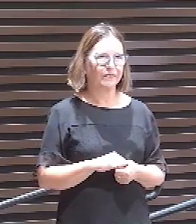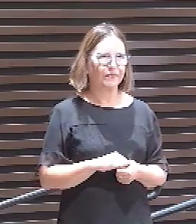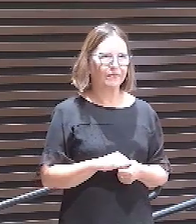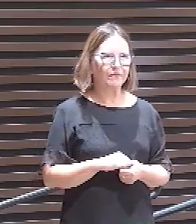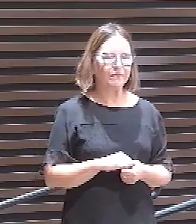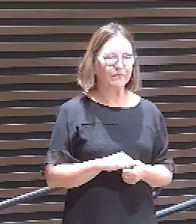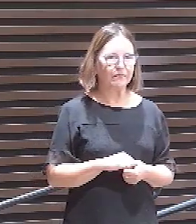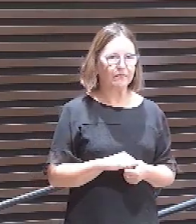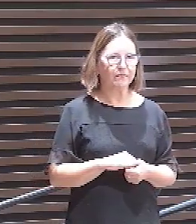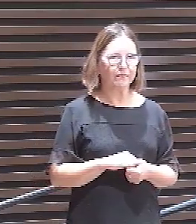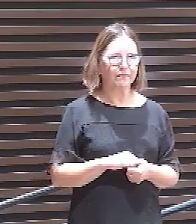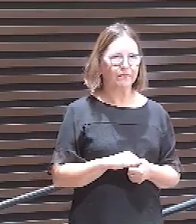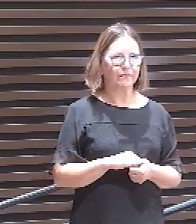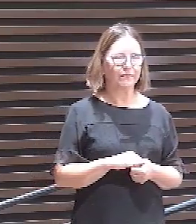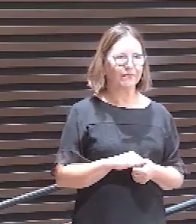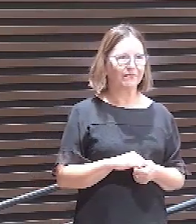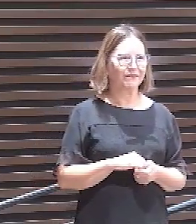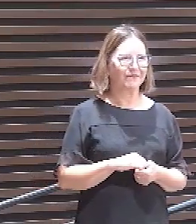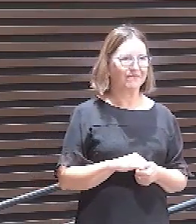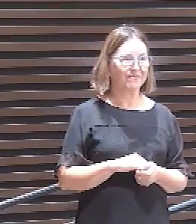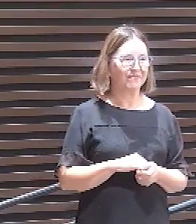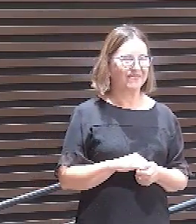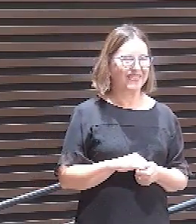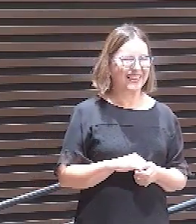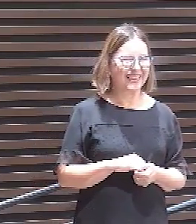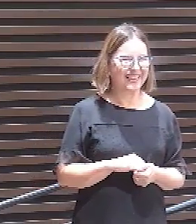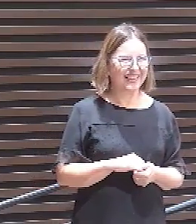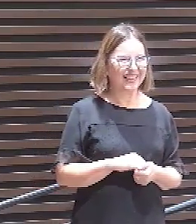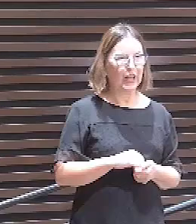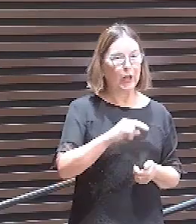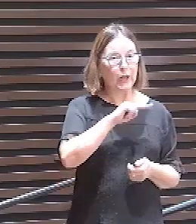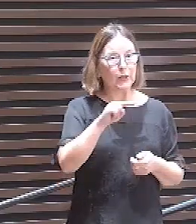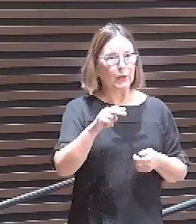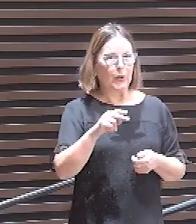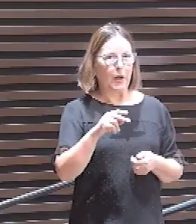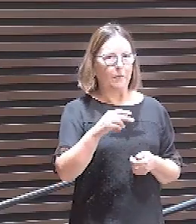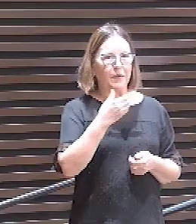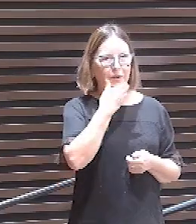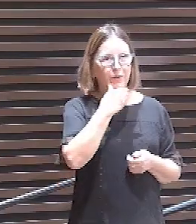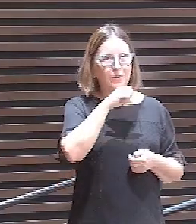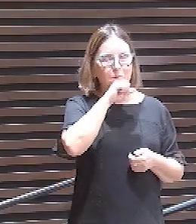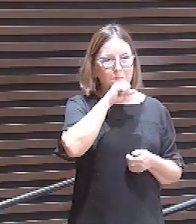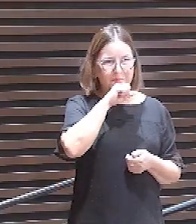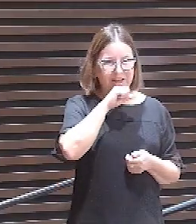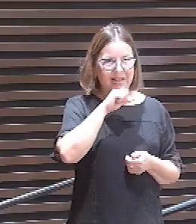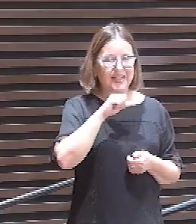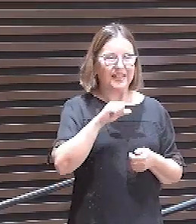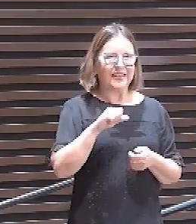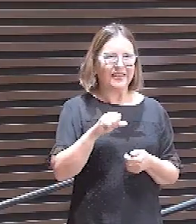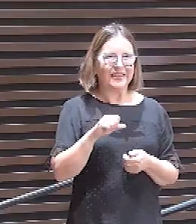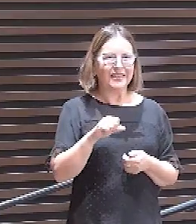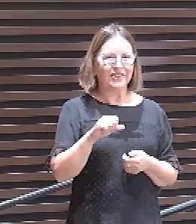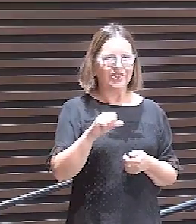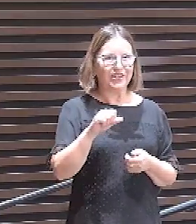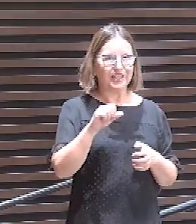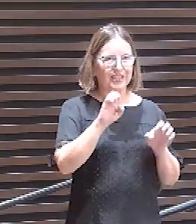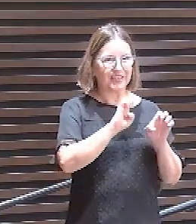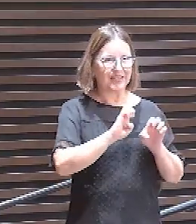Eu disse: Lameque é Jared. Jared. Aliás, falando de Jared, é bom vocês olharem um Jared que está